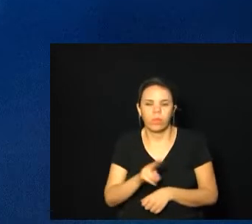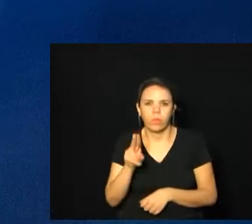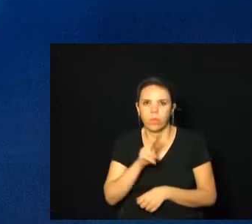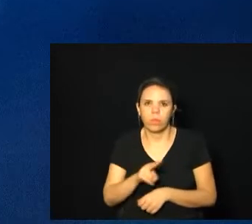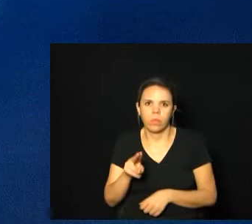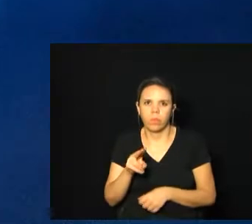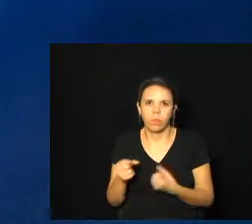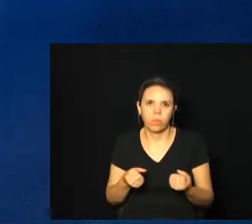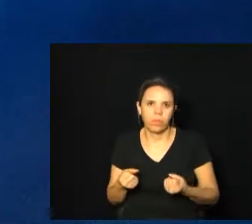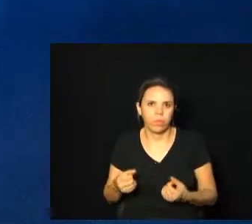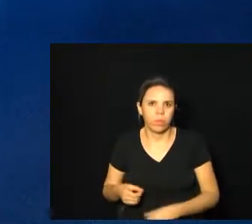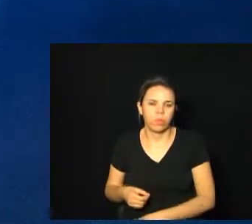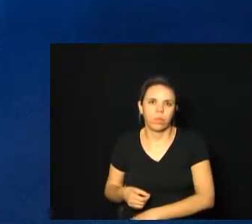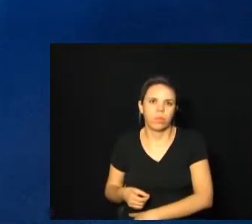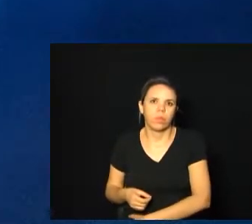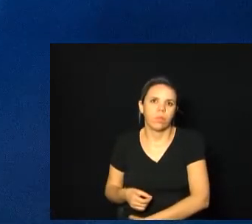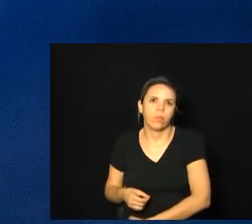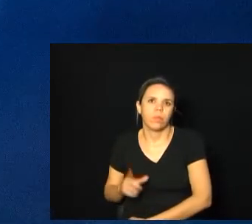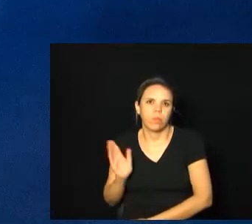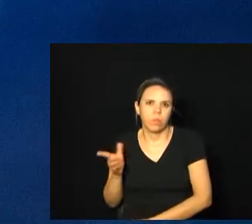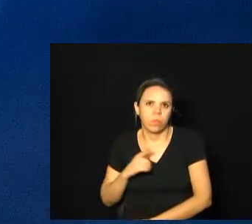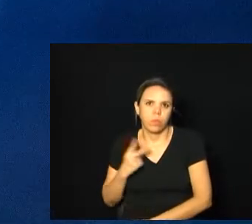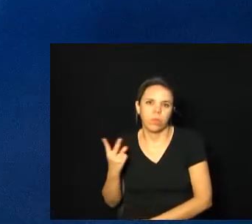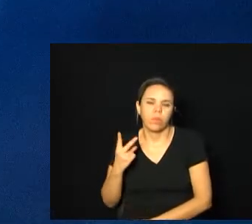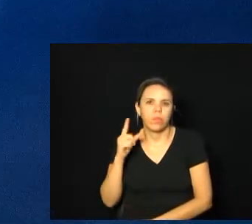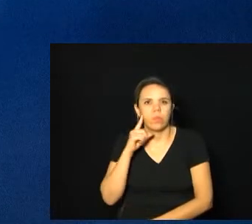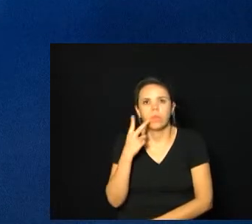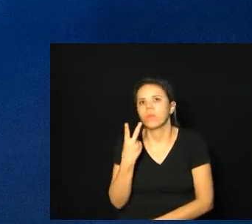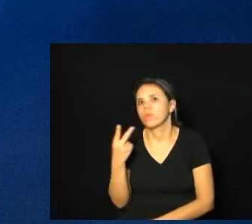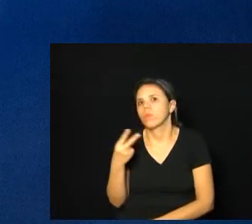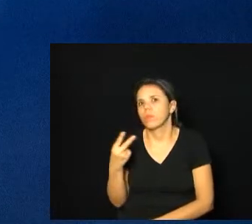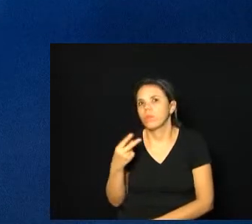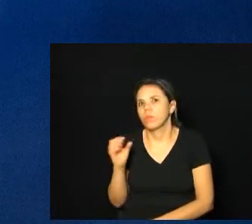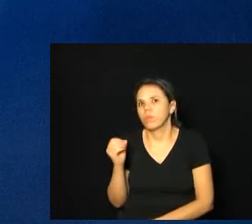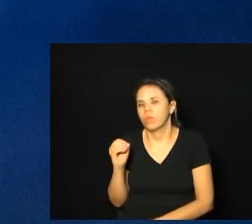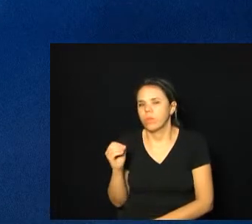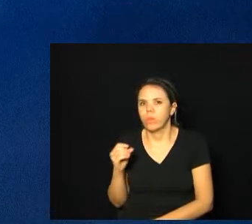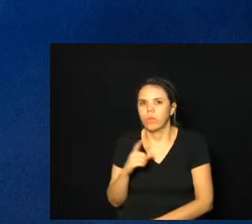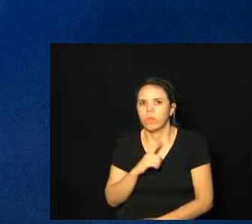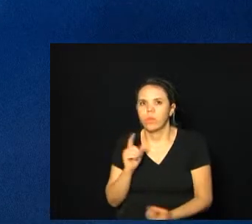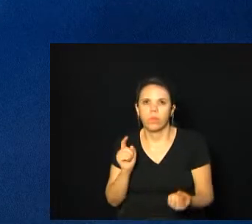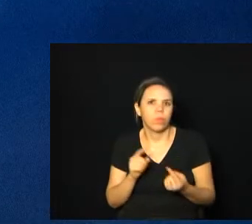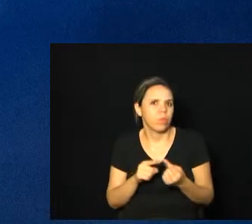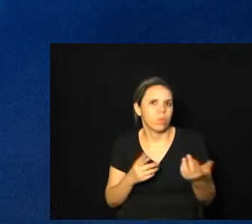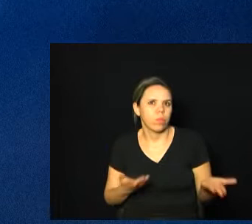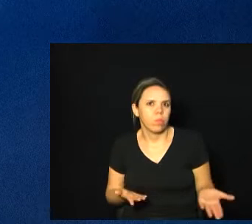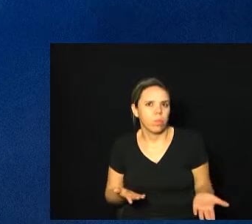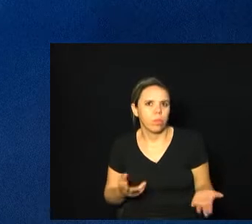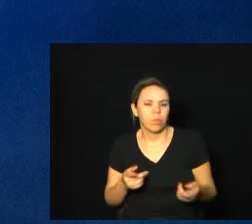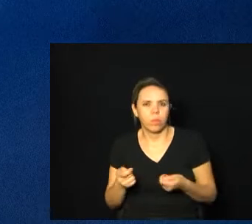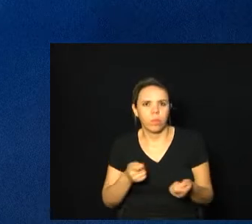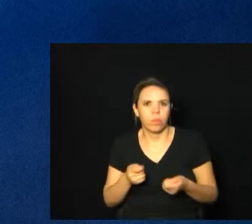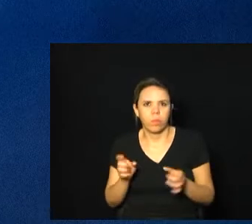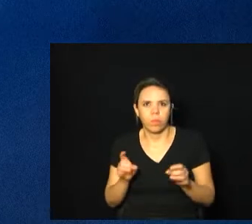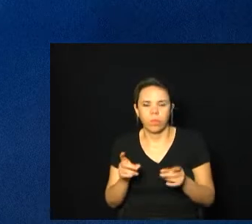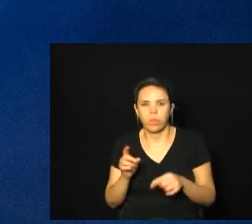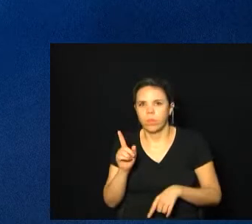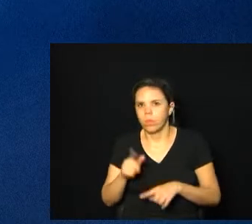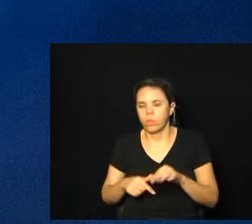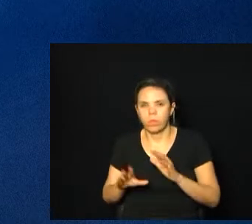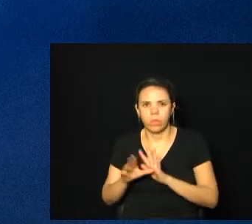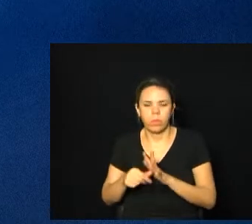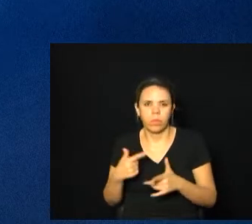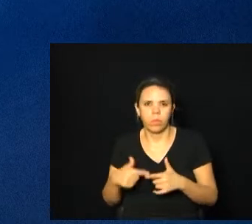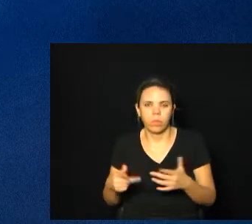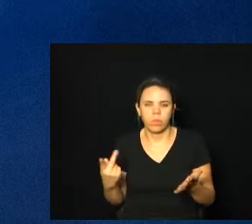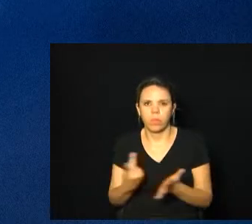de veículos. A medida já vale desde o dia 22 de outubro e tem o objetivo de coibir a venda desses materiais